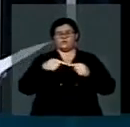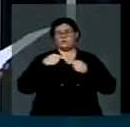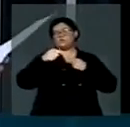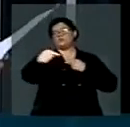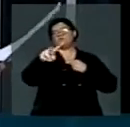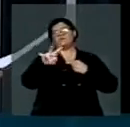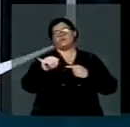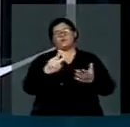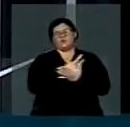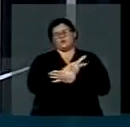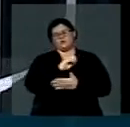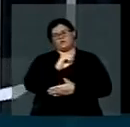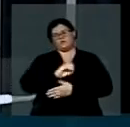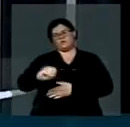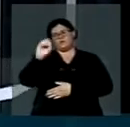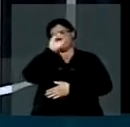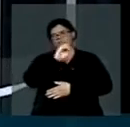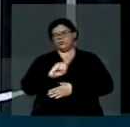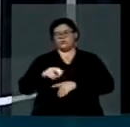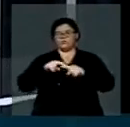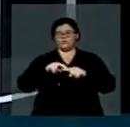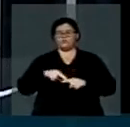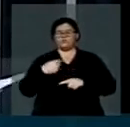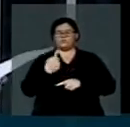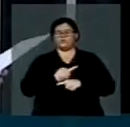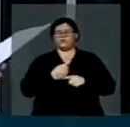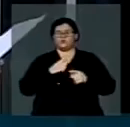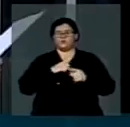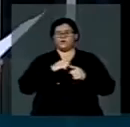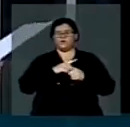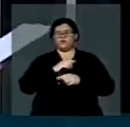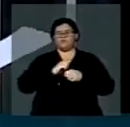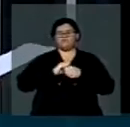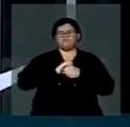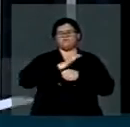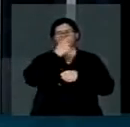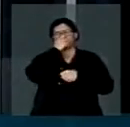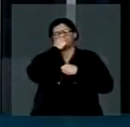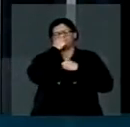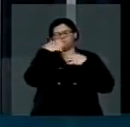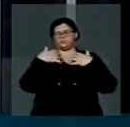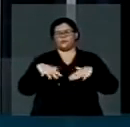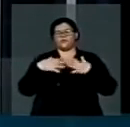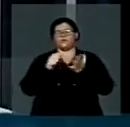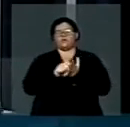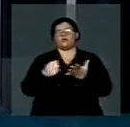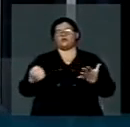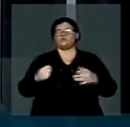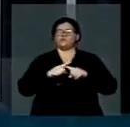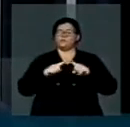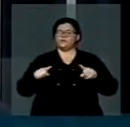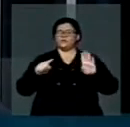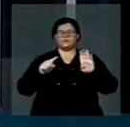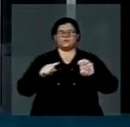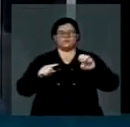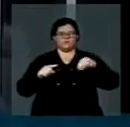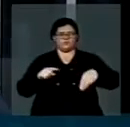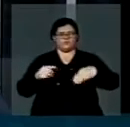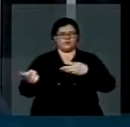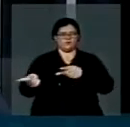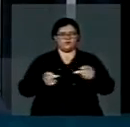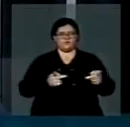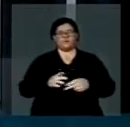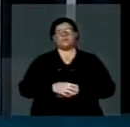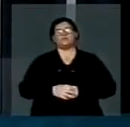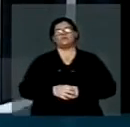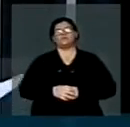próximo. E, portanto, nós estamos com a agenda um tanto quanto apertada para esse semestre. Mas sejam todos muito bem-vindos. Senhoras